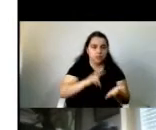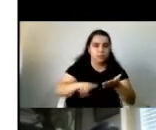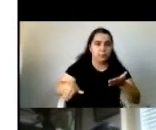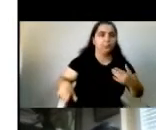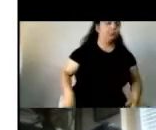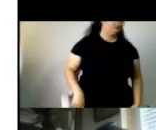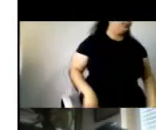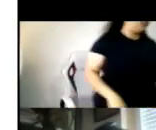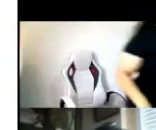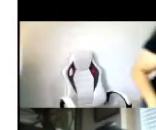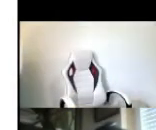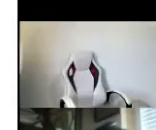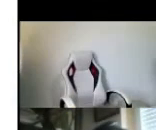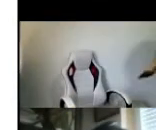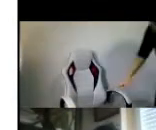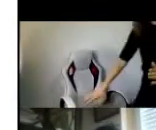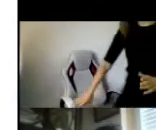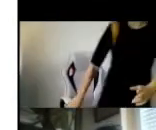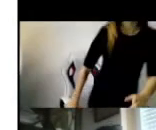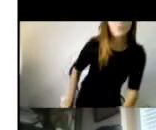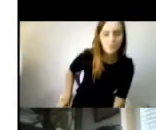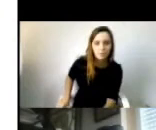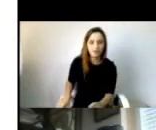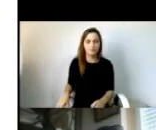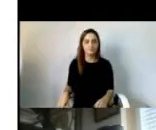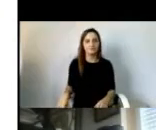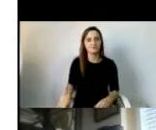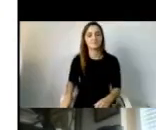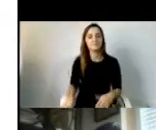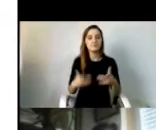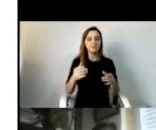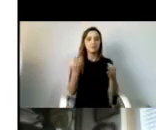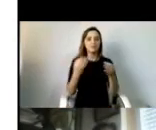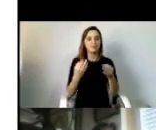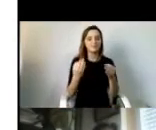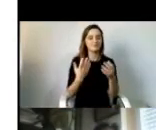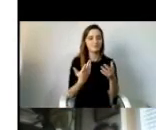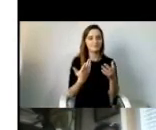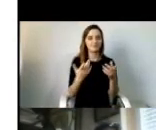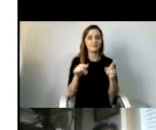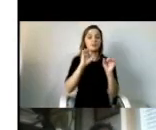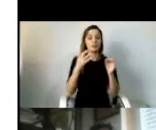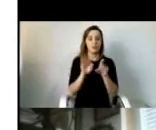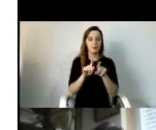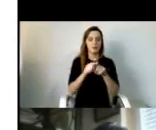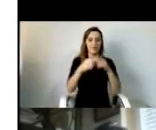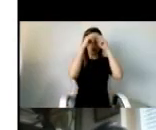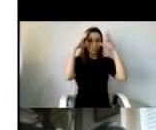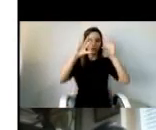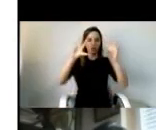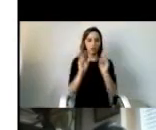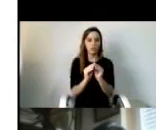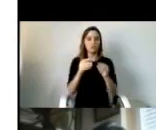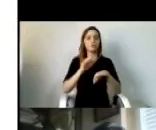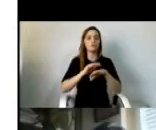do que tem sido debatido esta manhã, escolhemos este excerto que, de certo modo, faz uma súmula das conclusões deste primeiro eixo